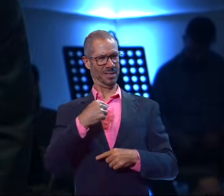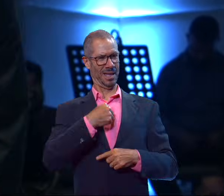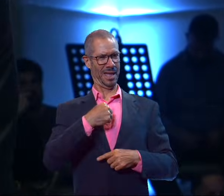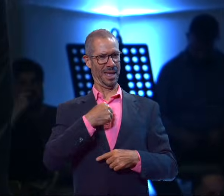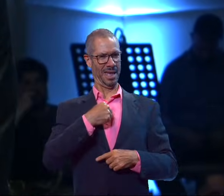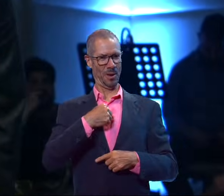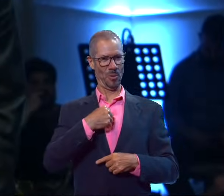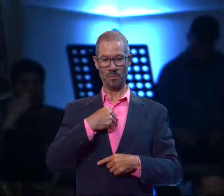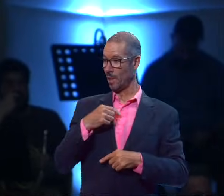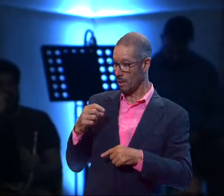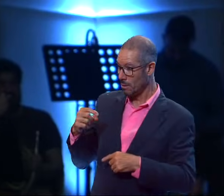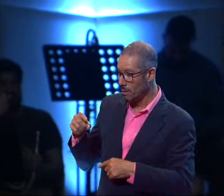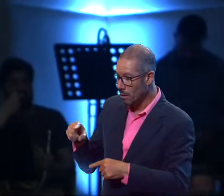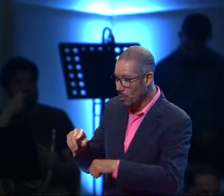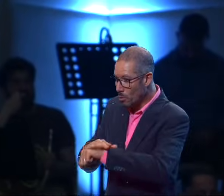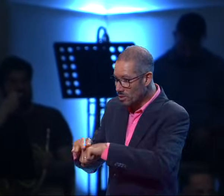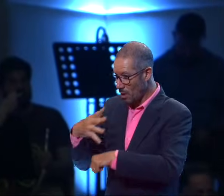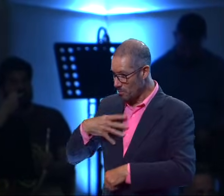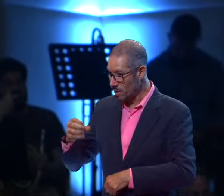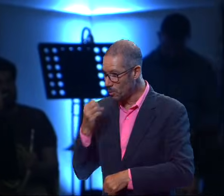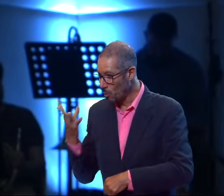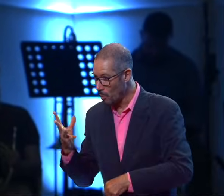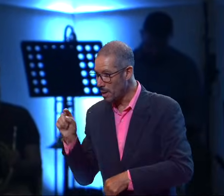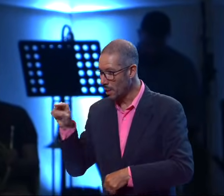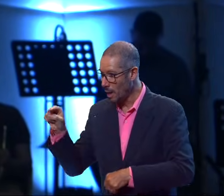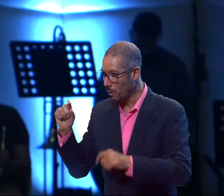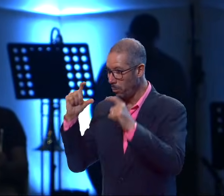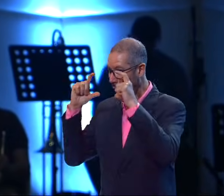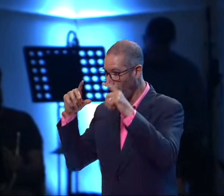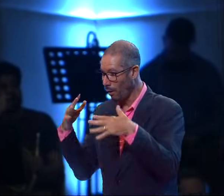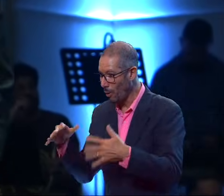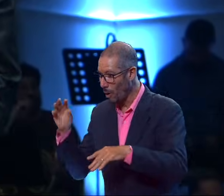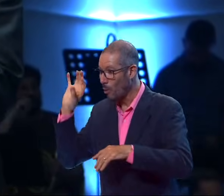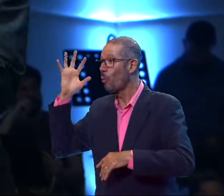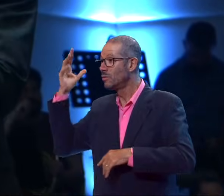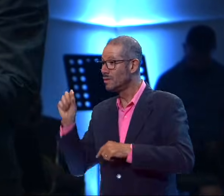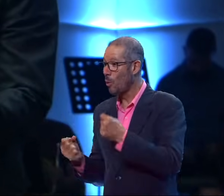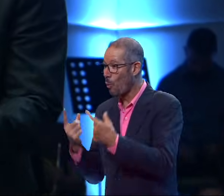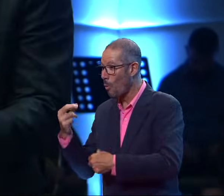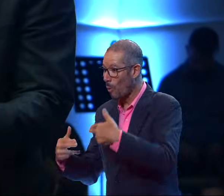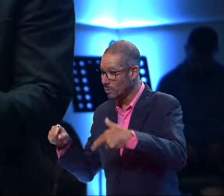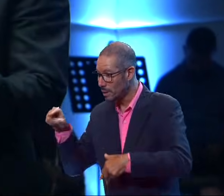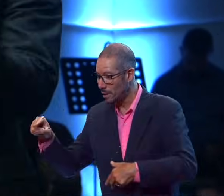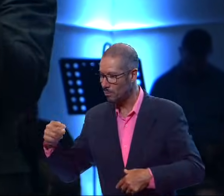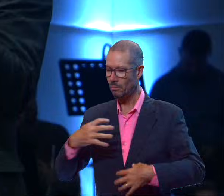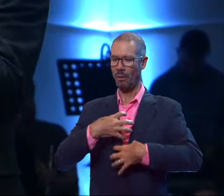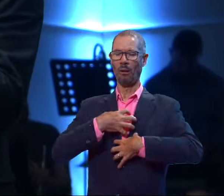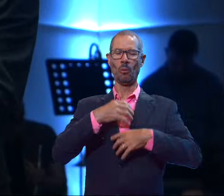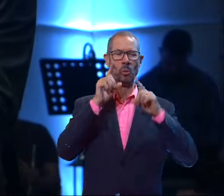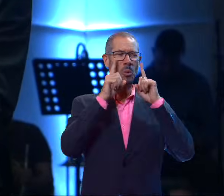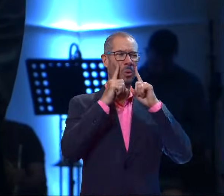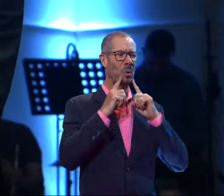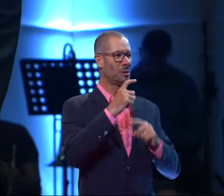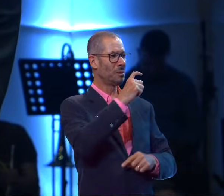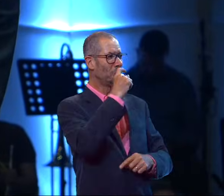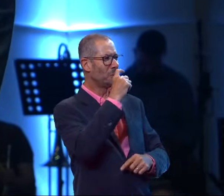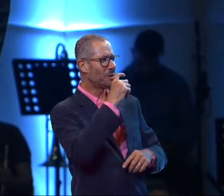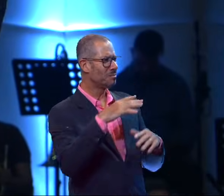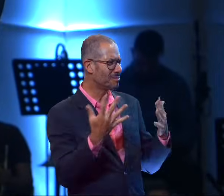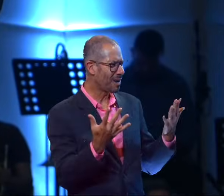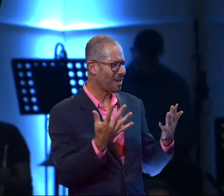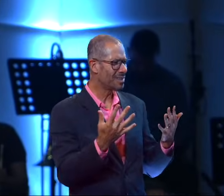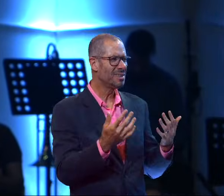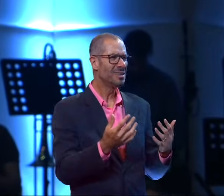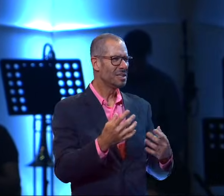falei, filho, tá tudo bem? Aconteceu alguma coisa? E ele começou a chorar e disse, papai, eu